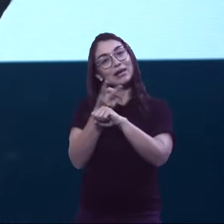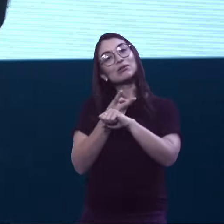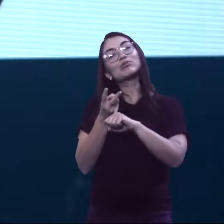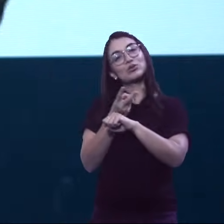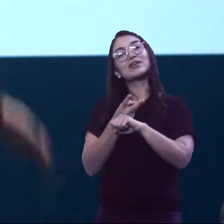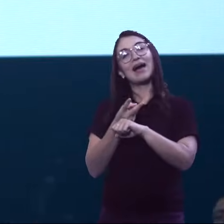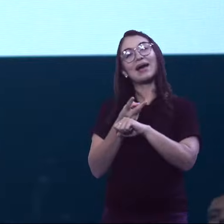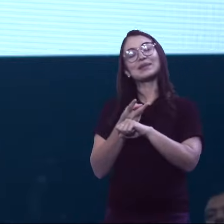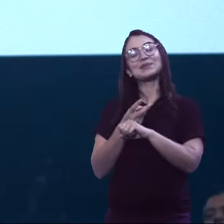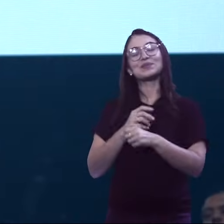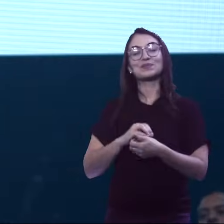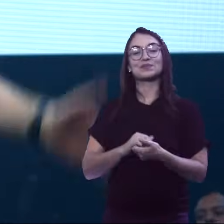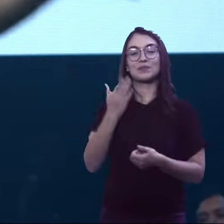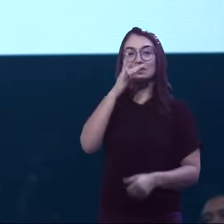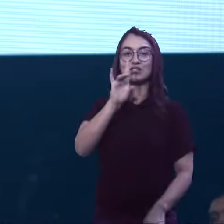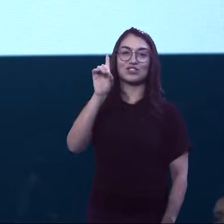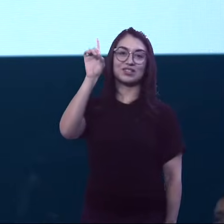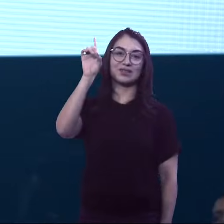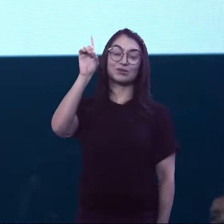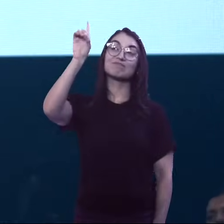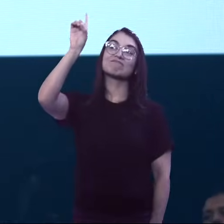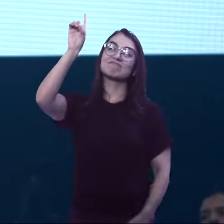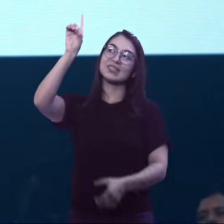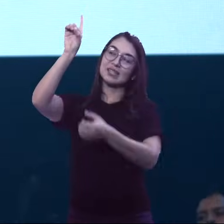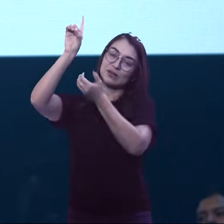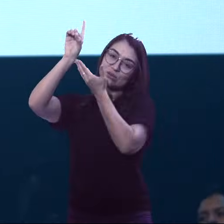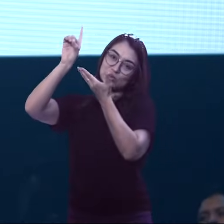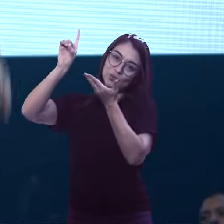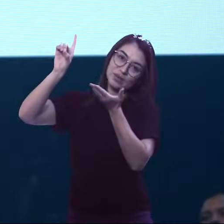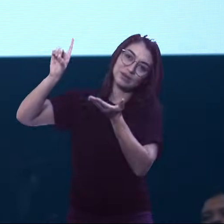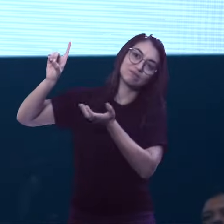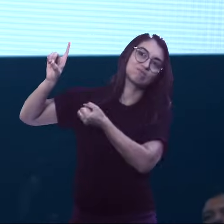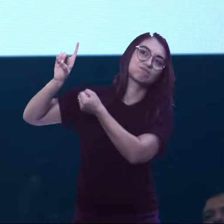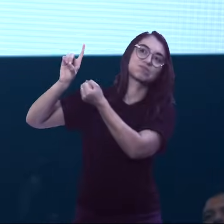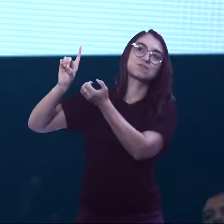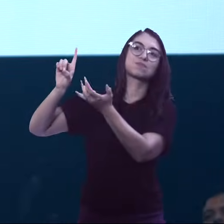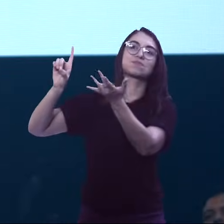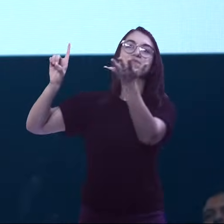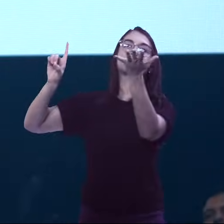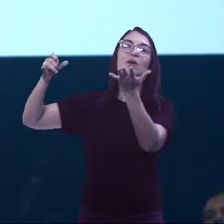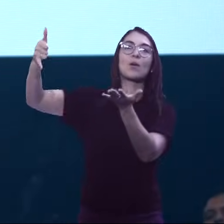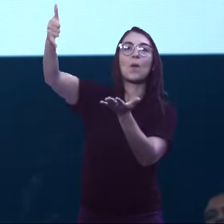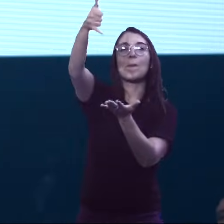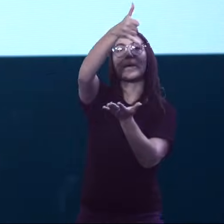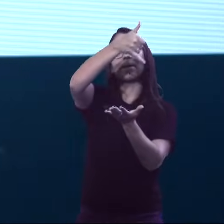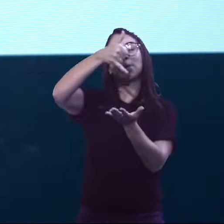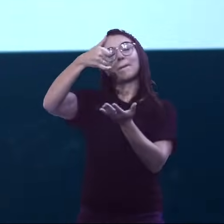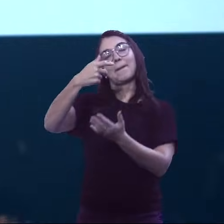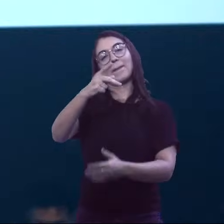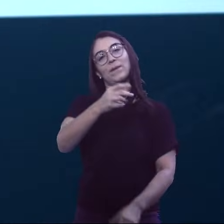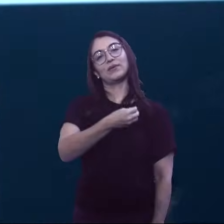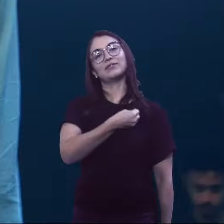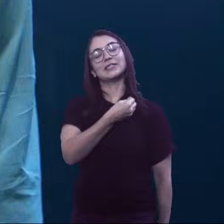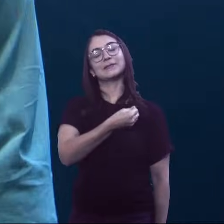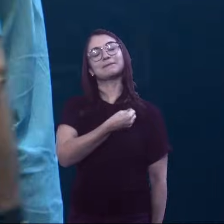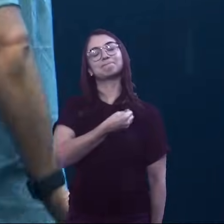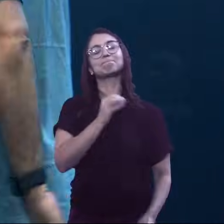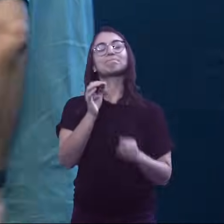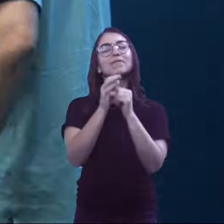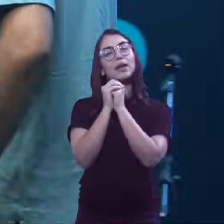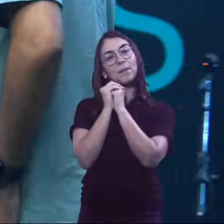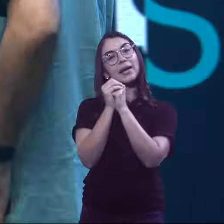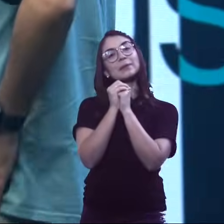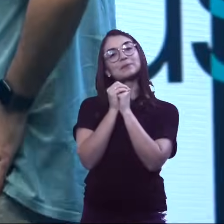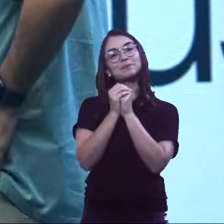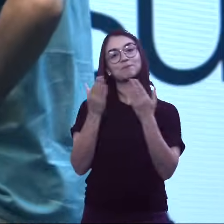Deus está te chamando. Ele quer derramar azeite dourado sobre você. Amém. Fica de pé onde você